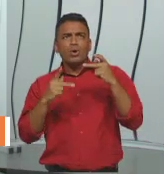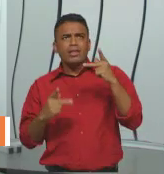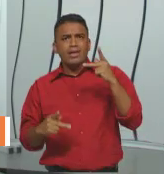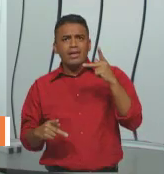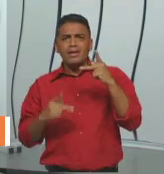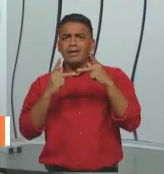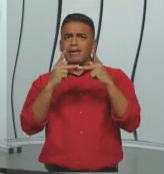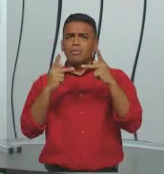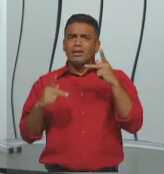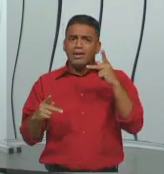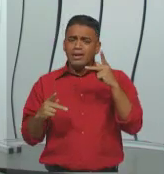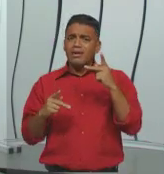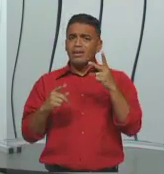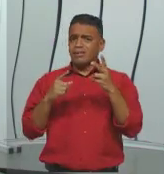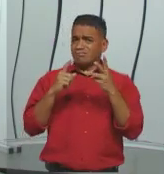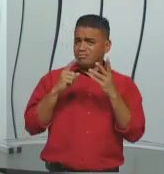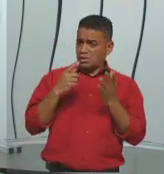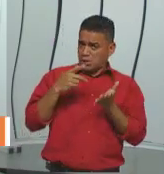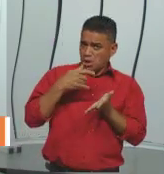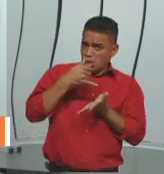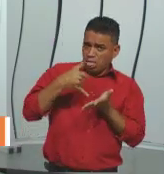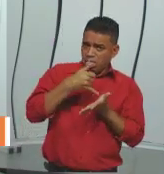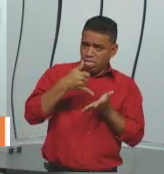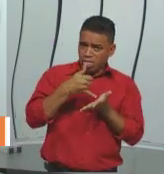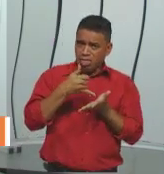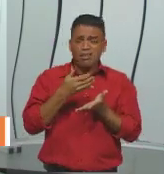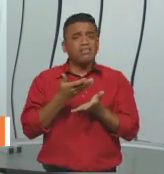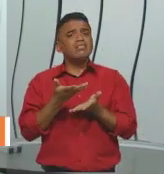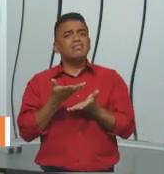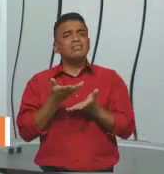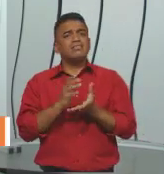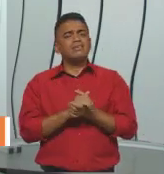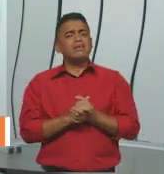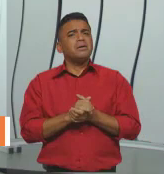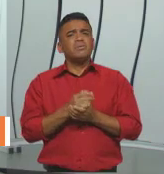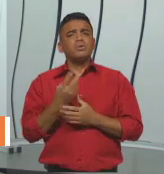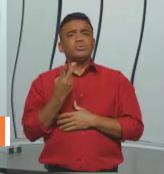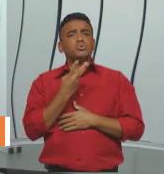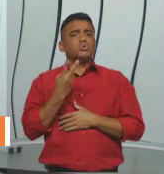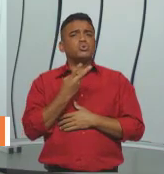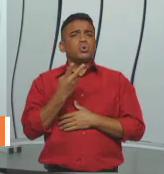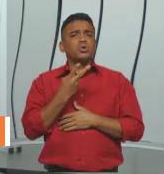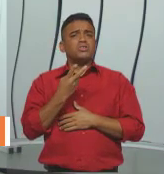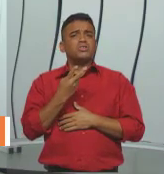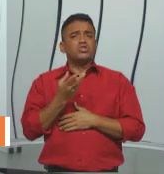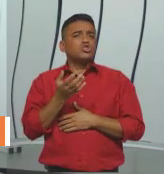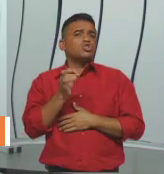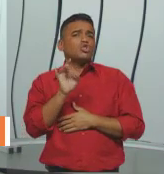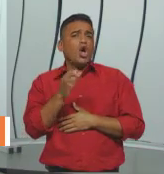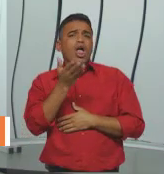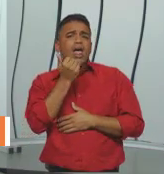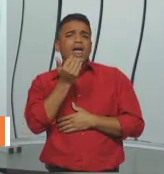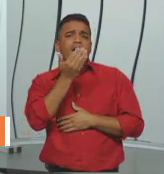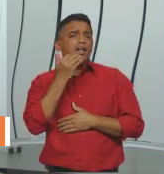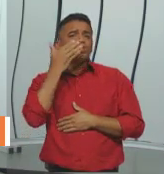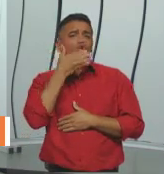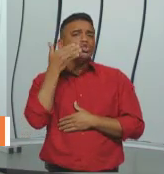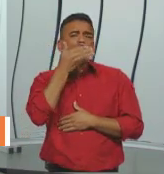e lipídio se transformam em glicose, para que a gente precisa de proteína e lipídio? A gente não poderia só ingerir glicose, não? Muita